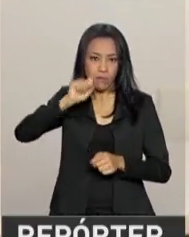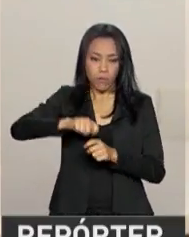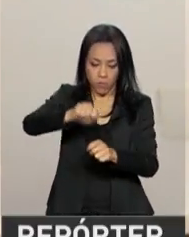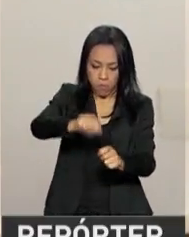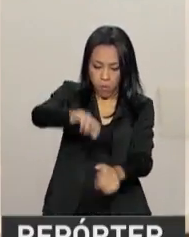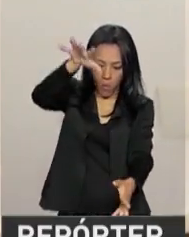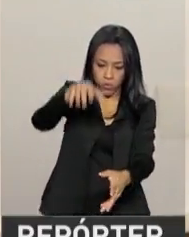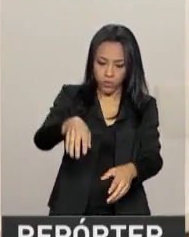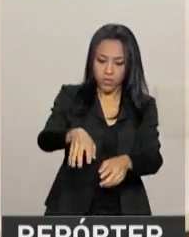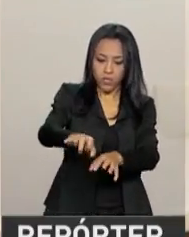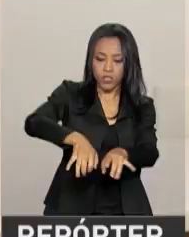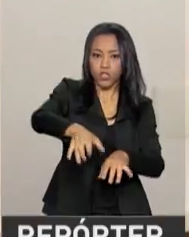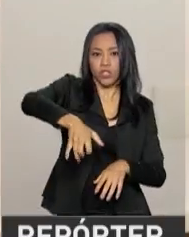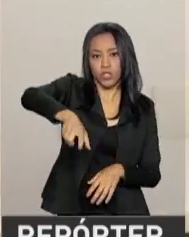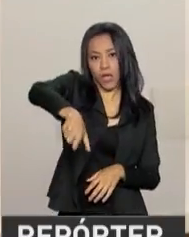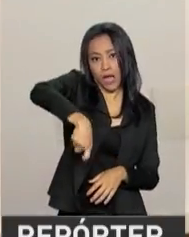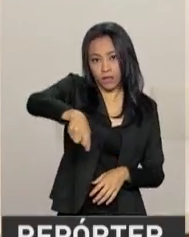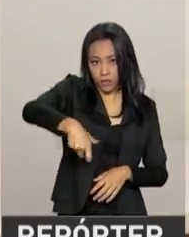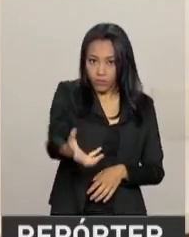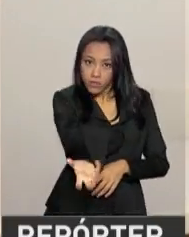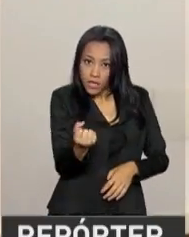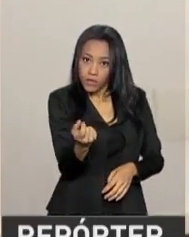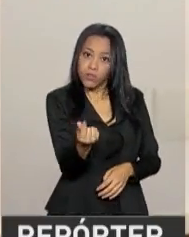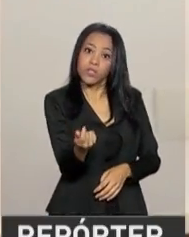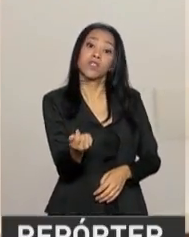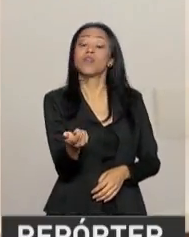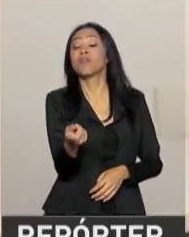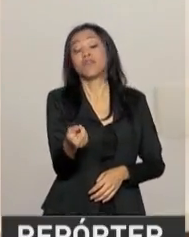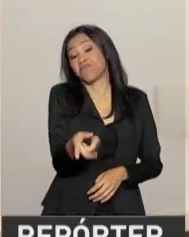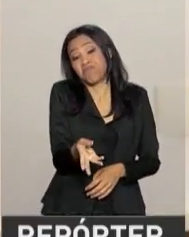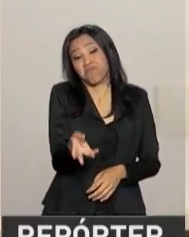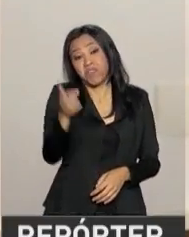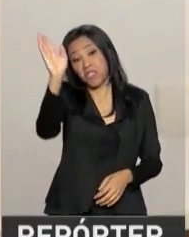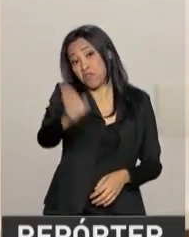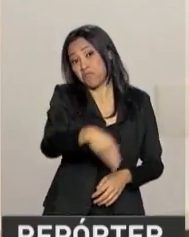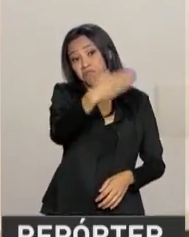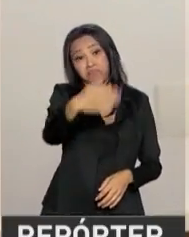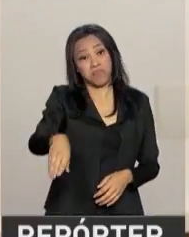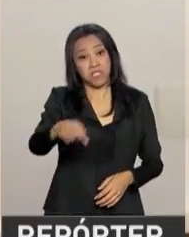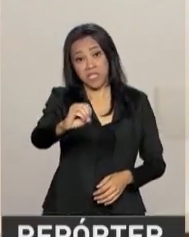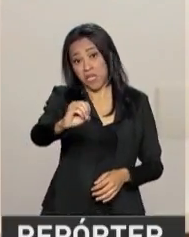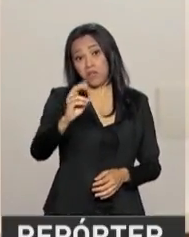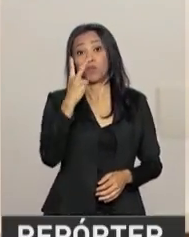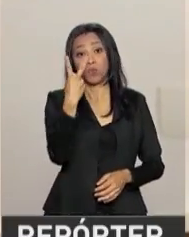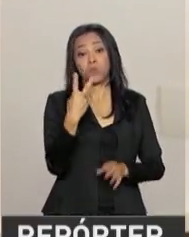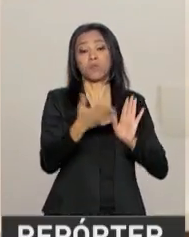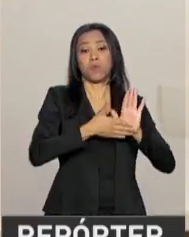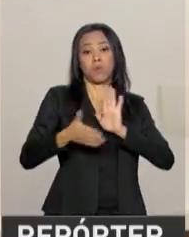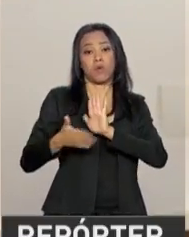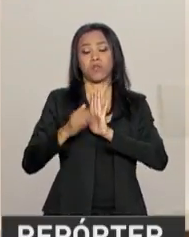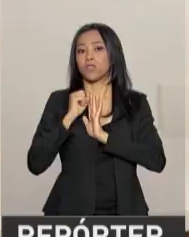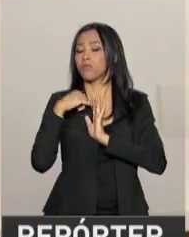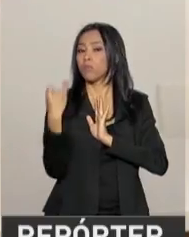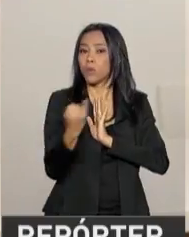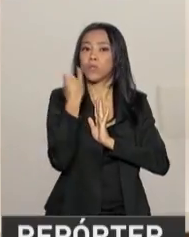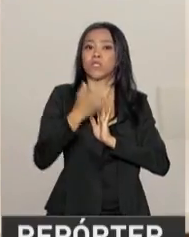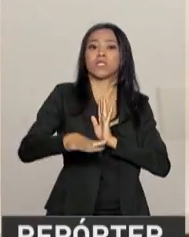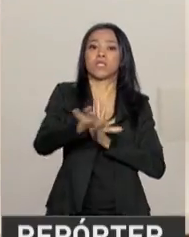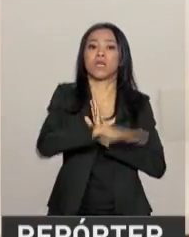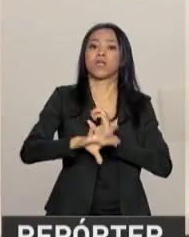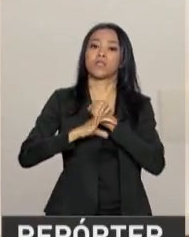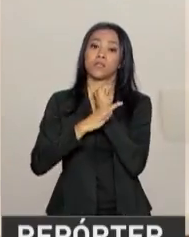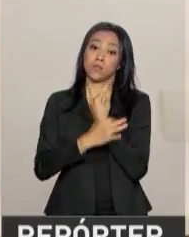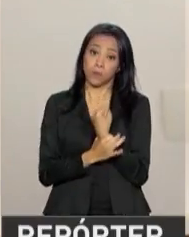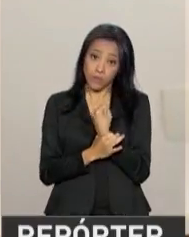conseguirá levar tanto o produto do assalto ser a luz então duas medidas importantes na área de segurança pública